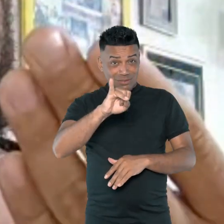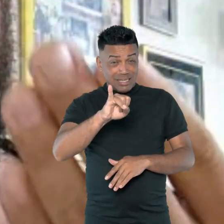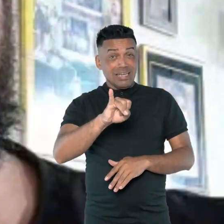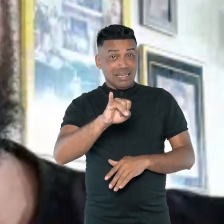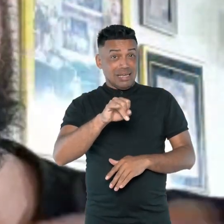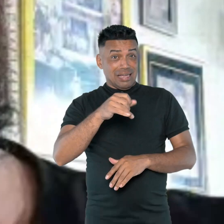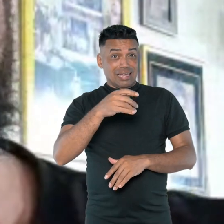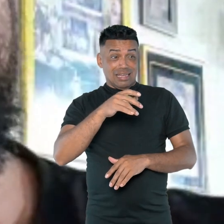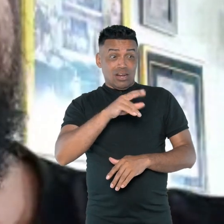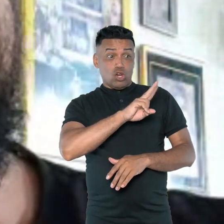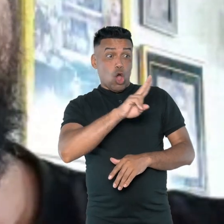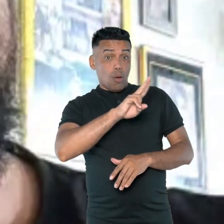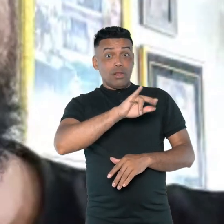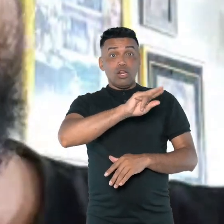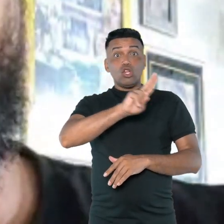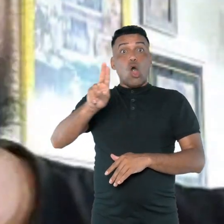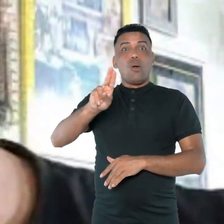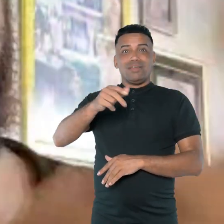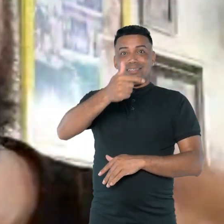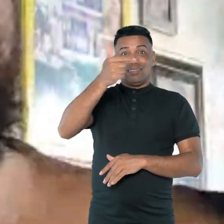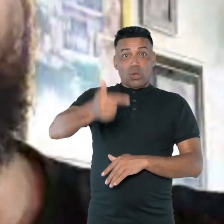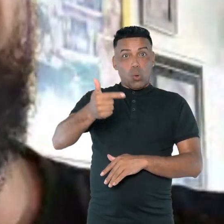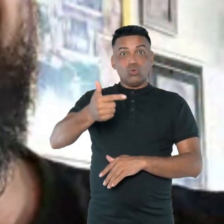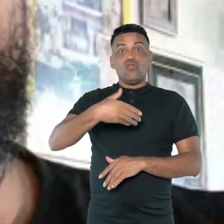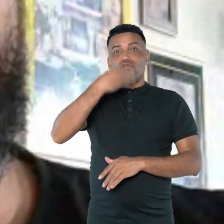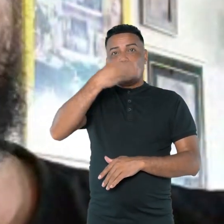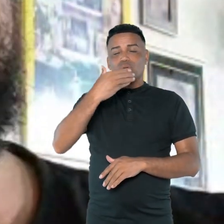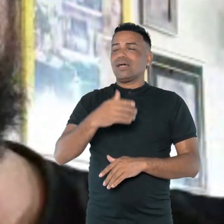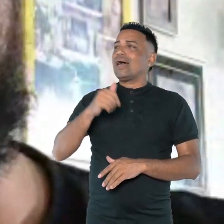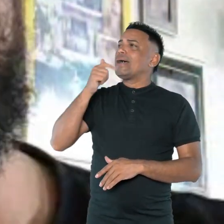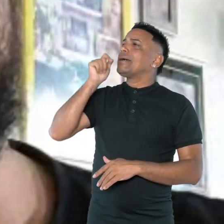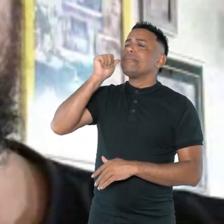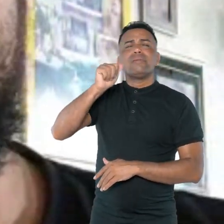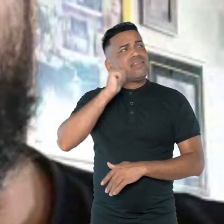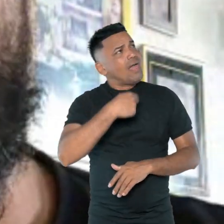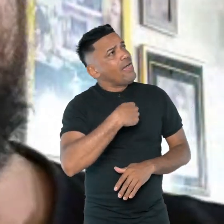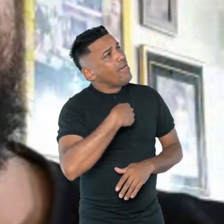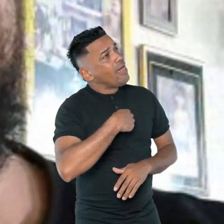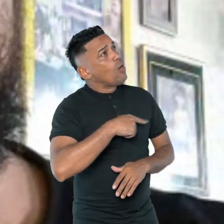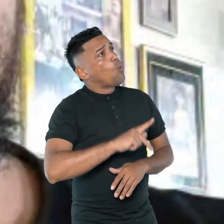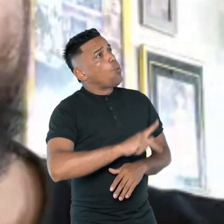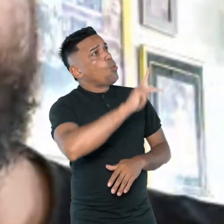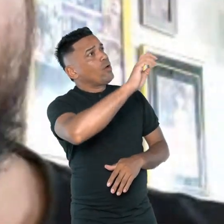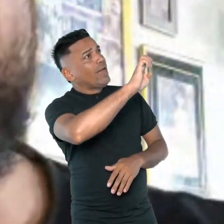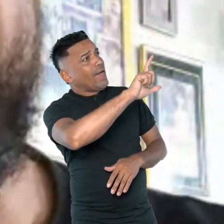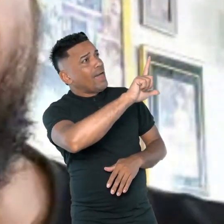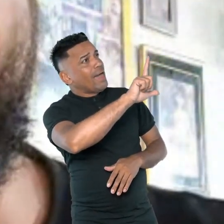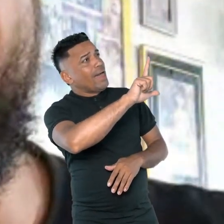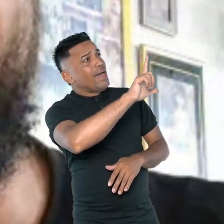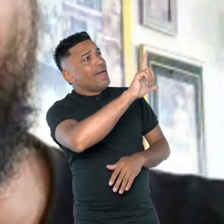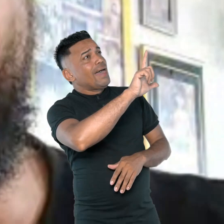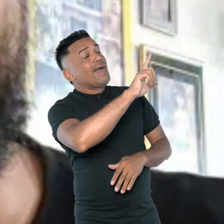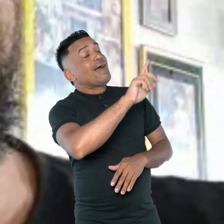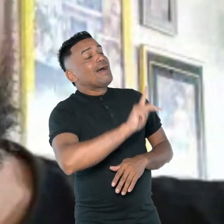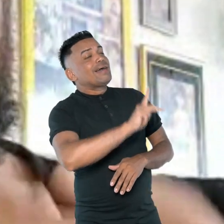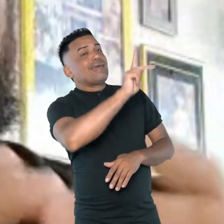um sobrenome de fruta, qual seria? E aí uma menina um dia me falou bem assim, eu seria Kathleen